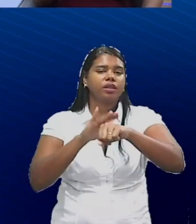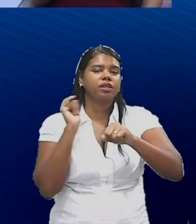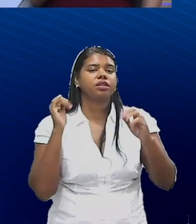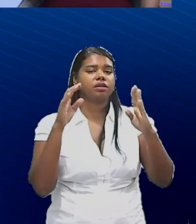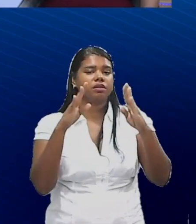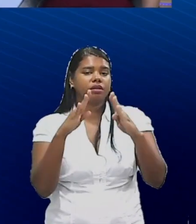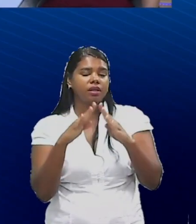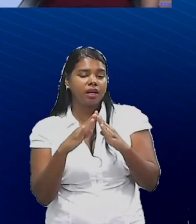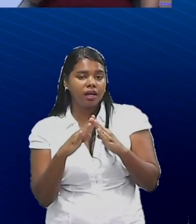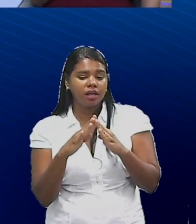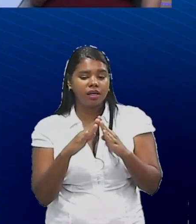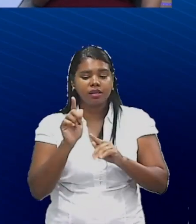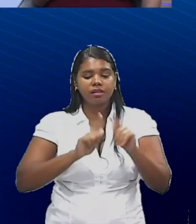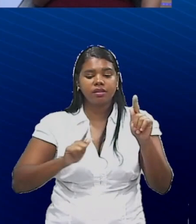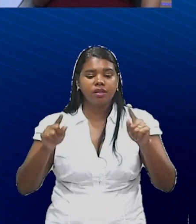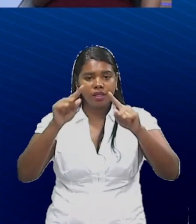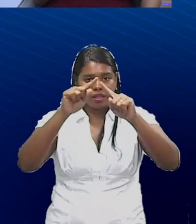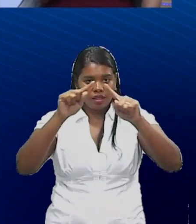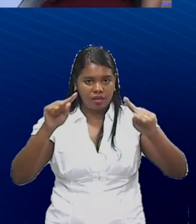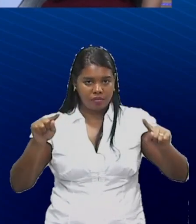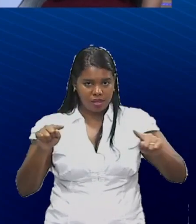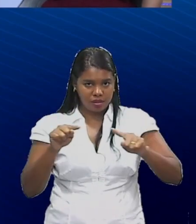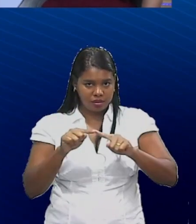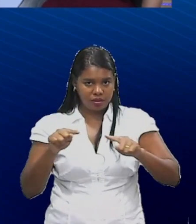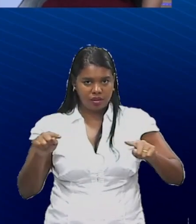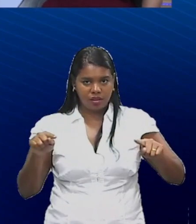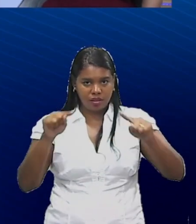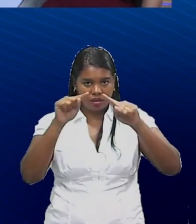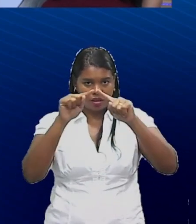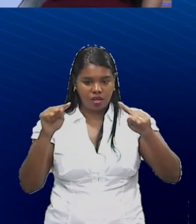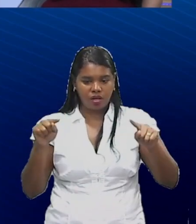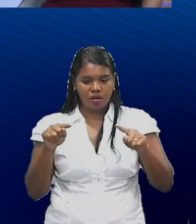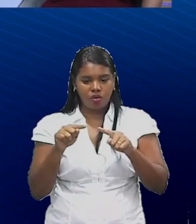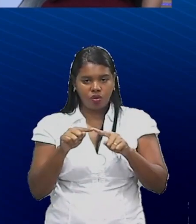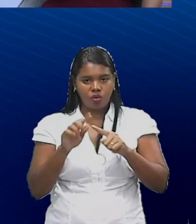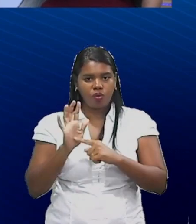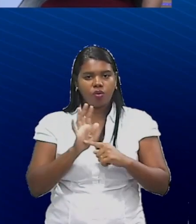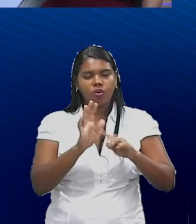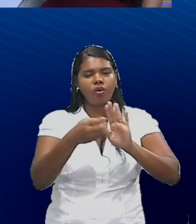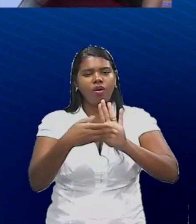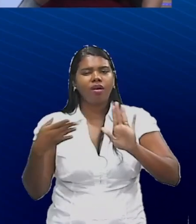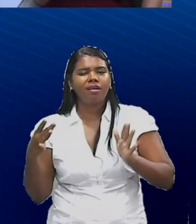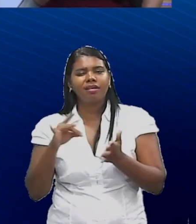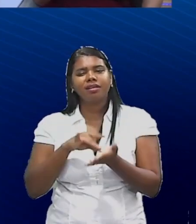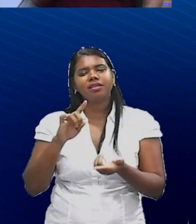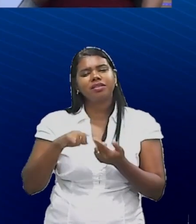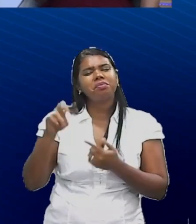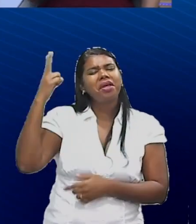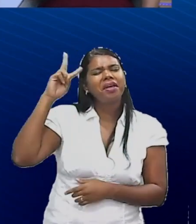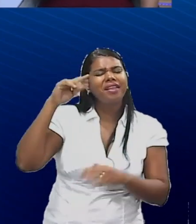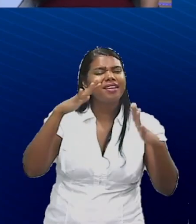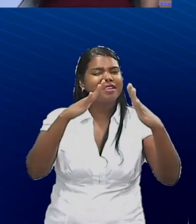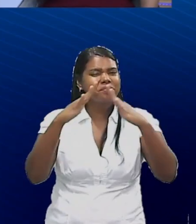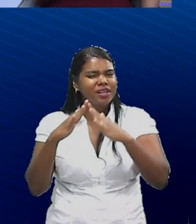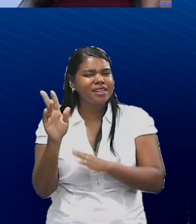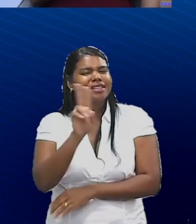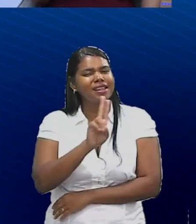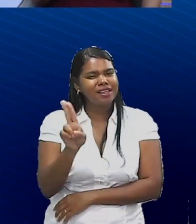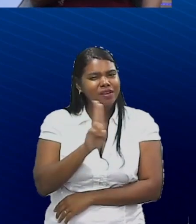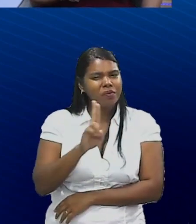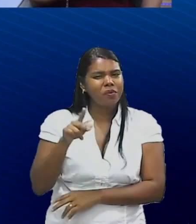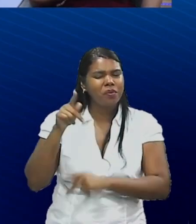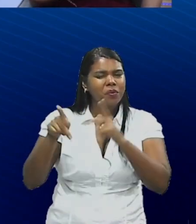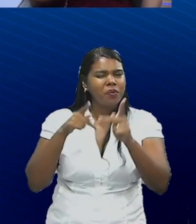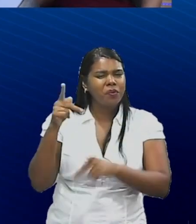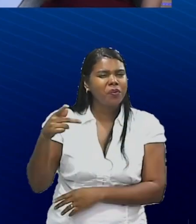da Qualidade porque tem aquela parte triangular, né, que é uma matriz de relação. Ele lembra uma casinha, então tem um nome mais popular de